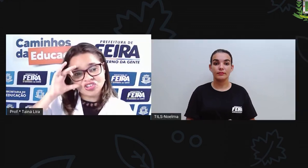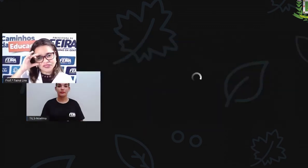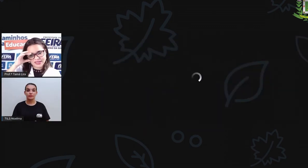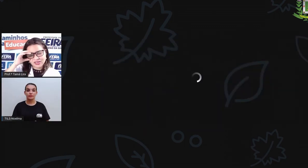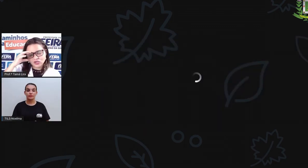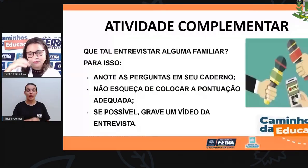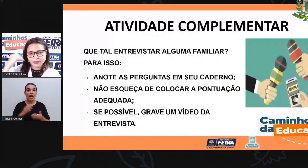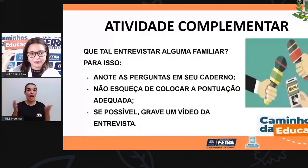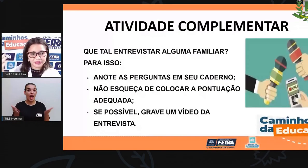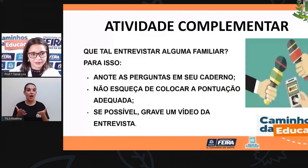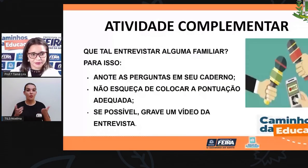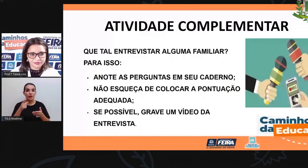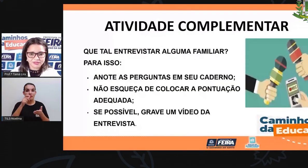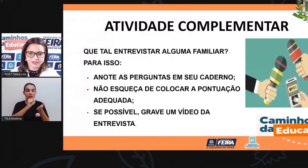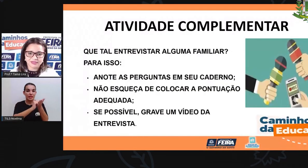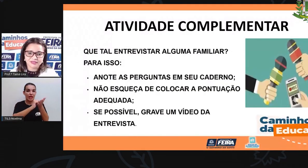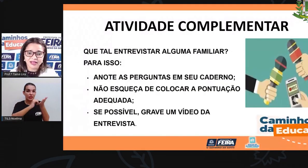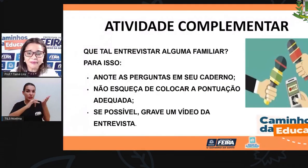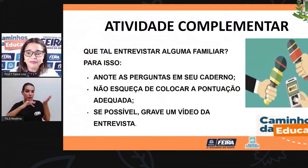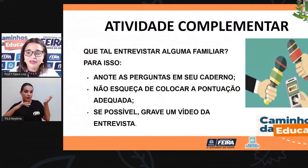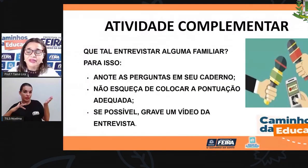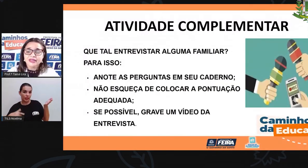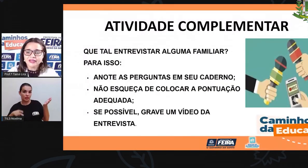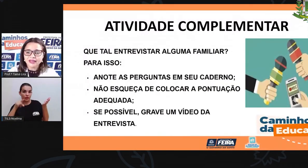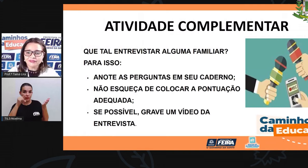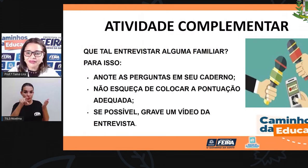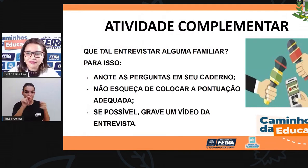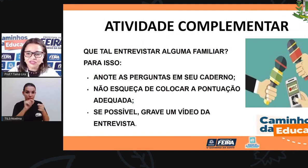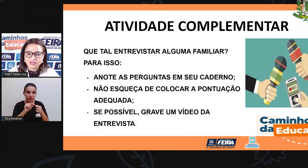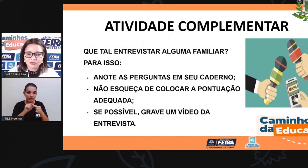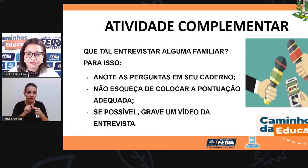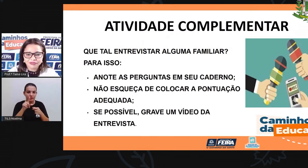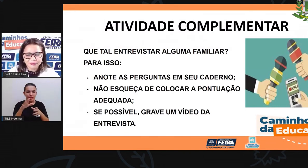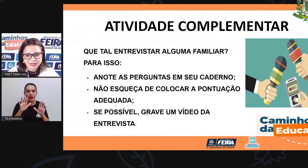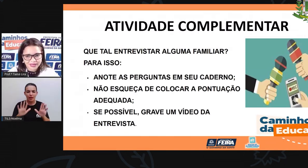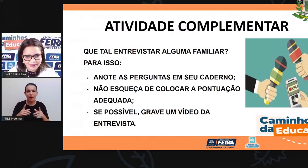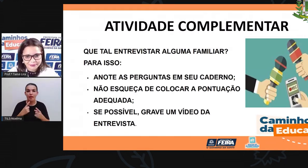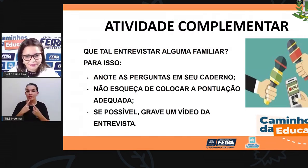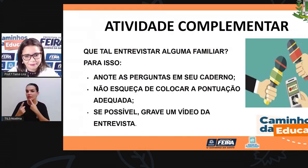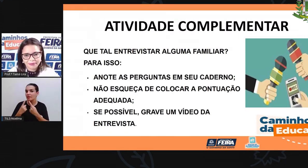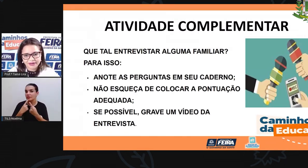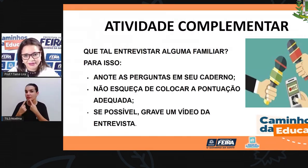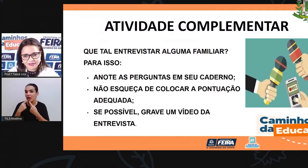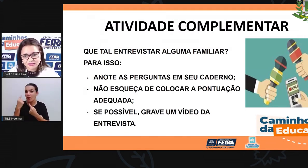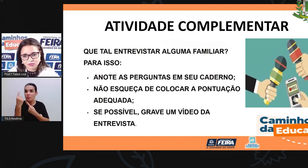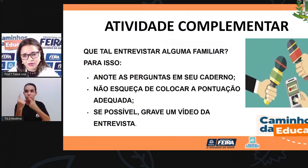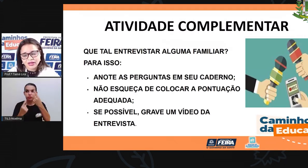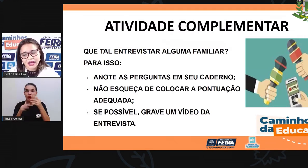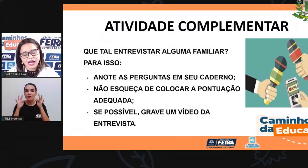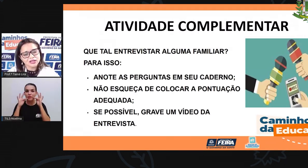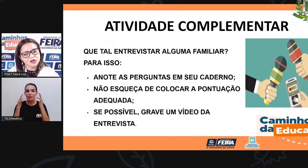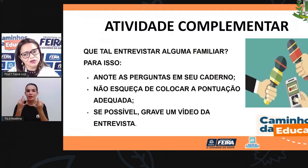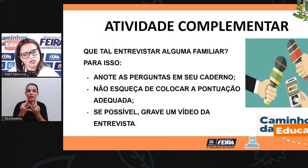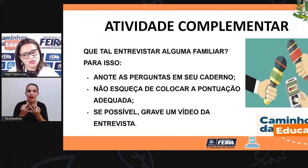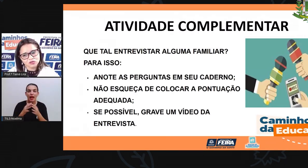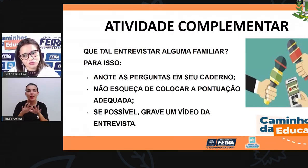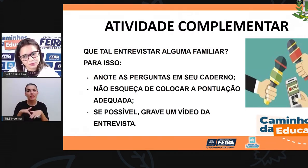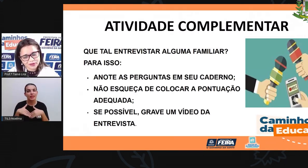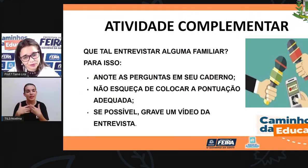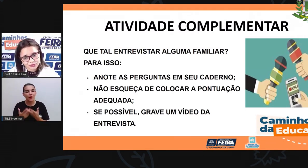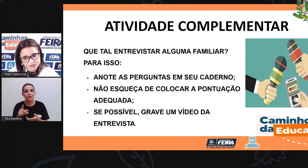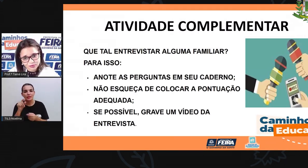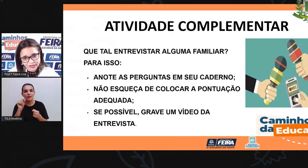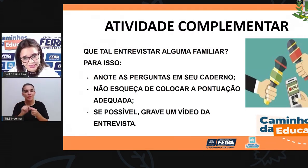uma atividade complementar para vocês, tá? Que tal entrevistar algum familiar? Para isso, anote as